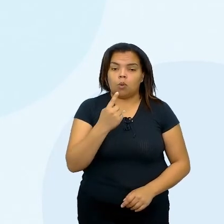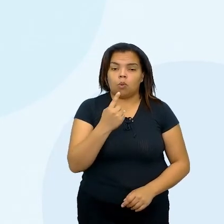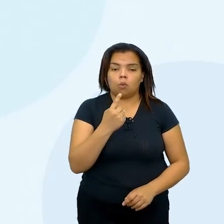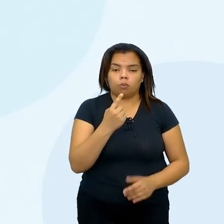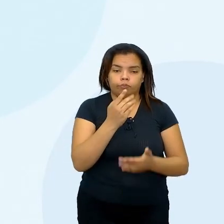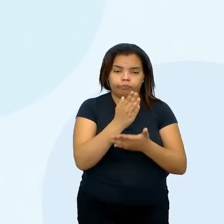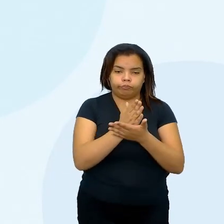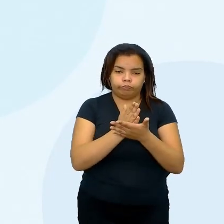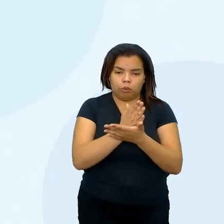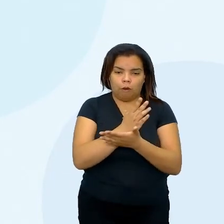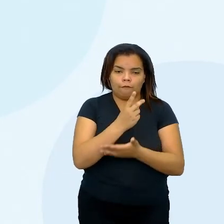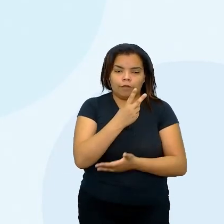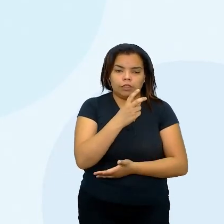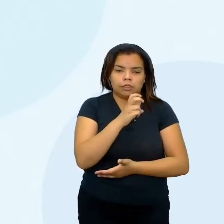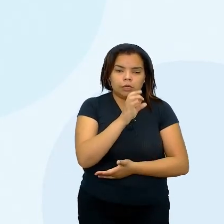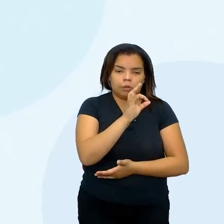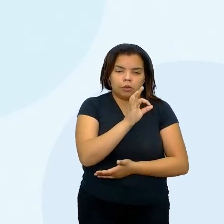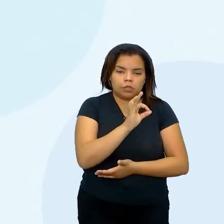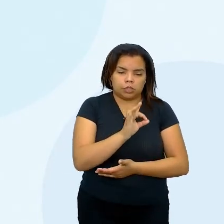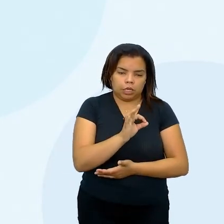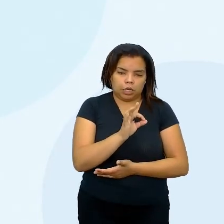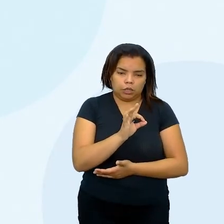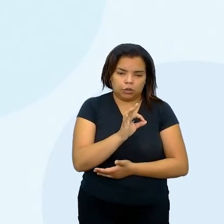ou seja, 25%.